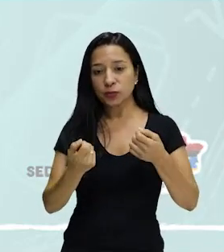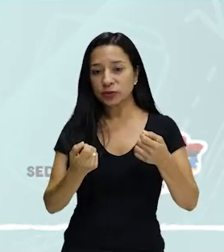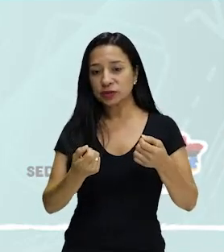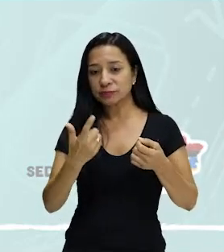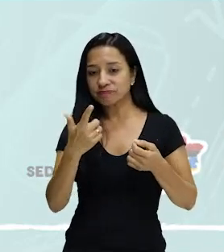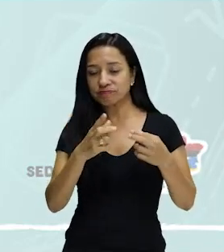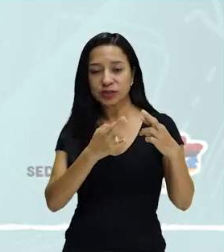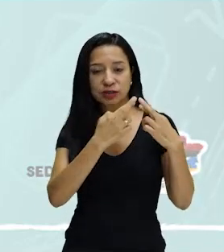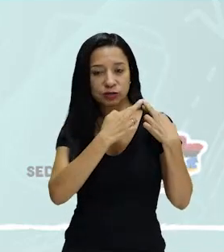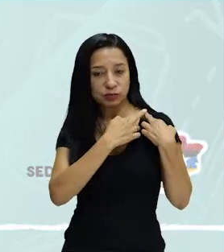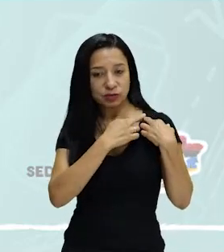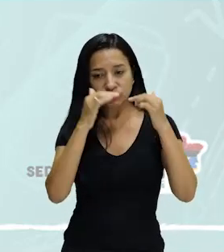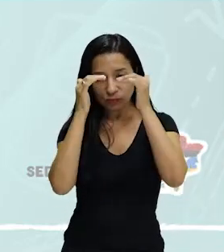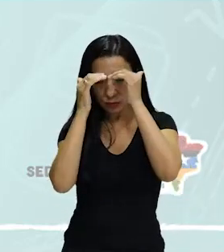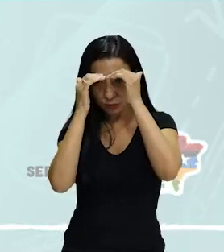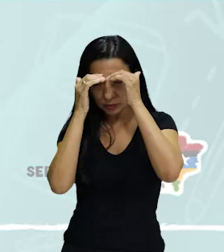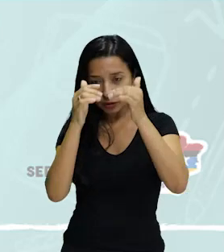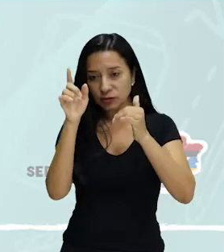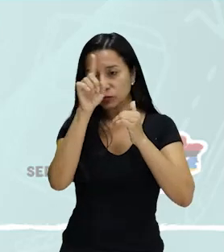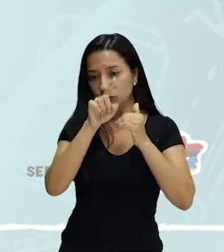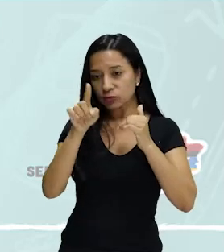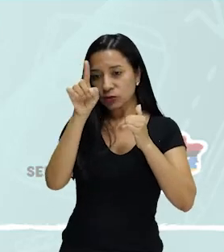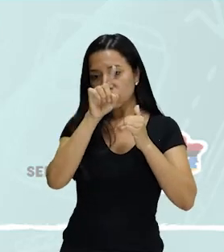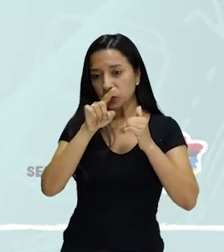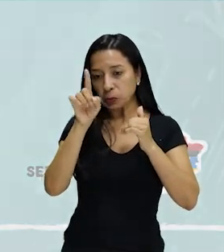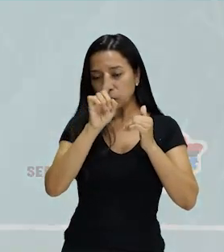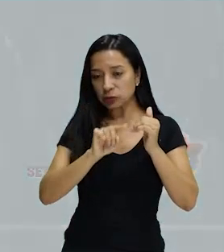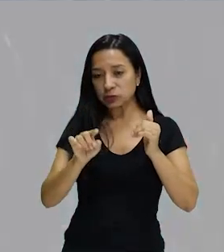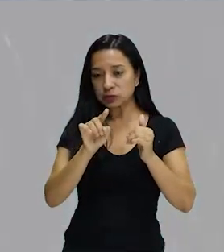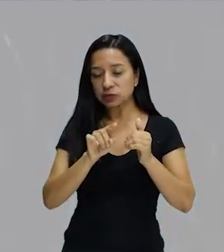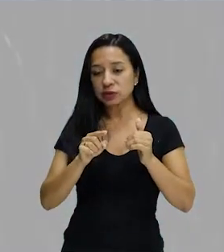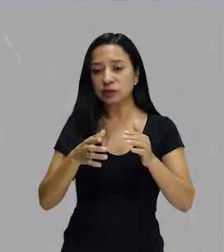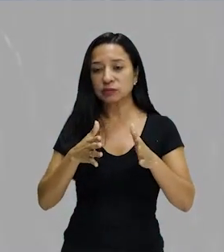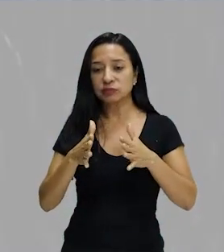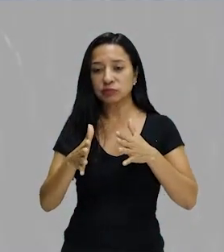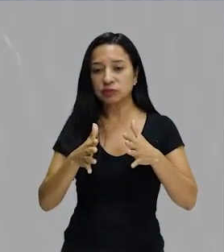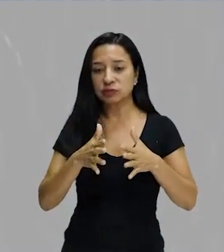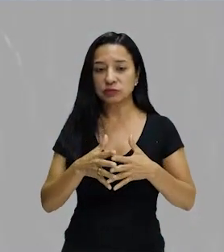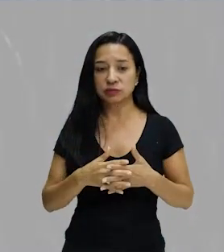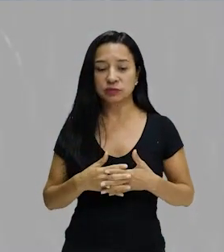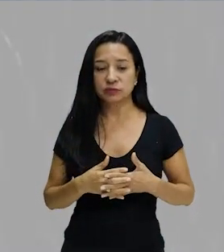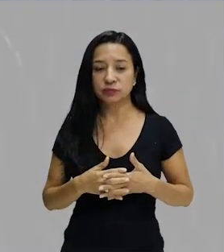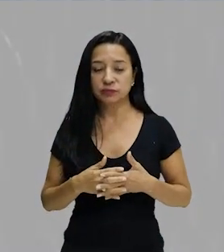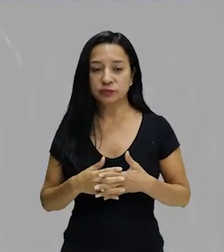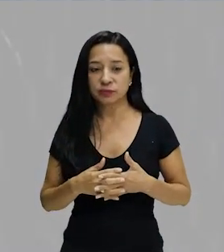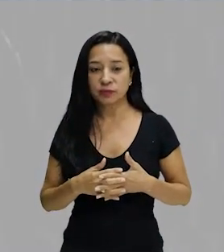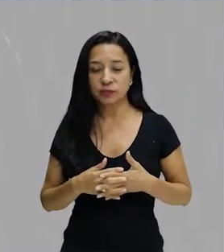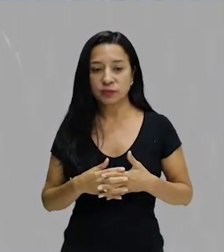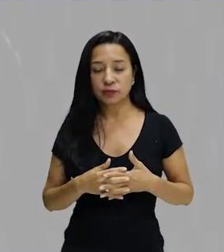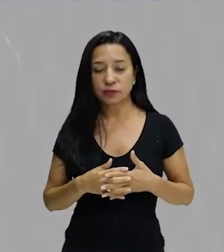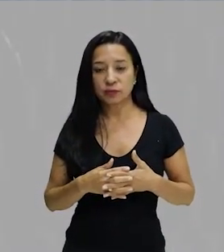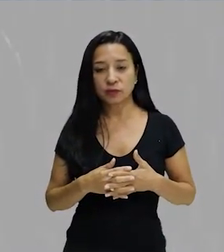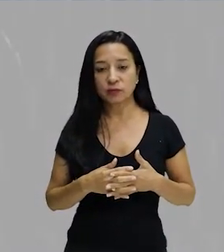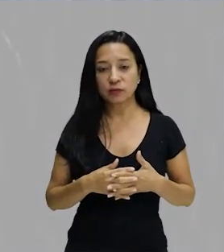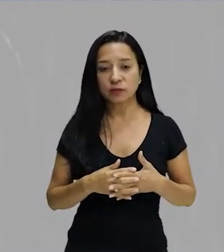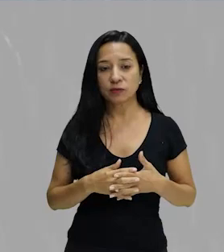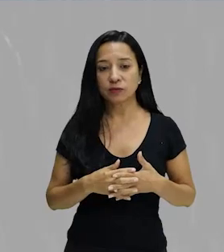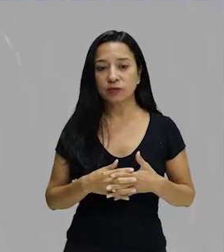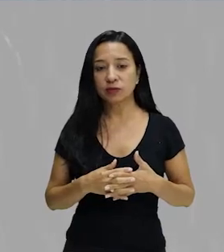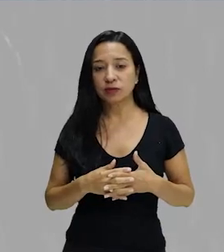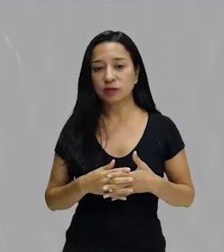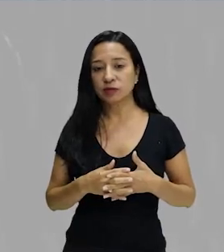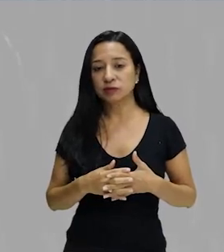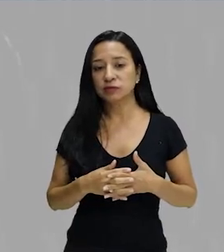obedecem aos sinais de trânsito. Quem obedece a alguma coisa. Informei, quem